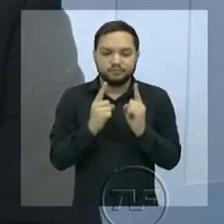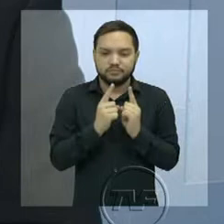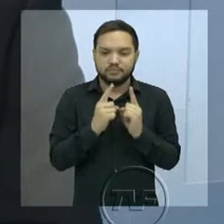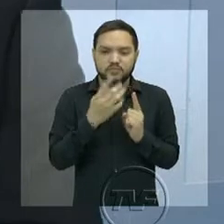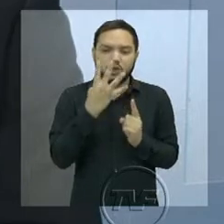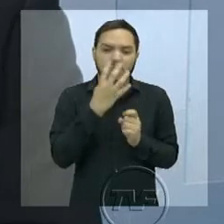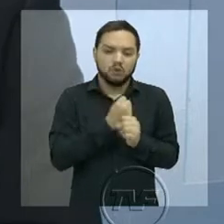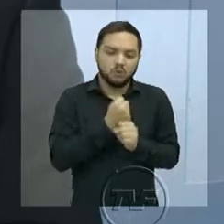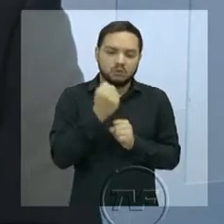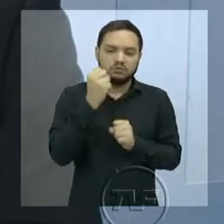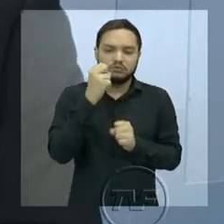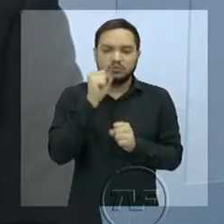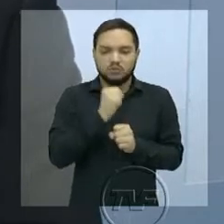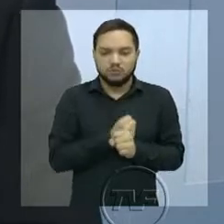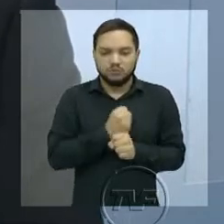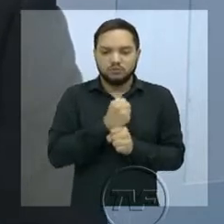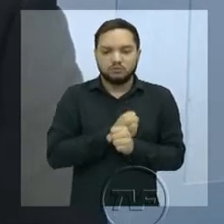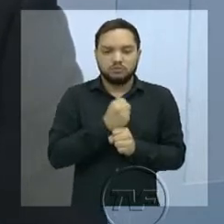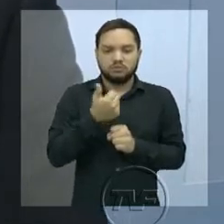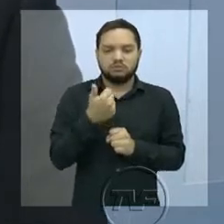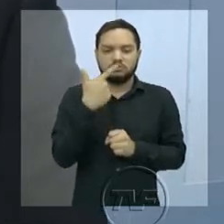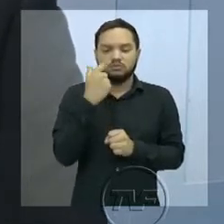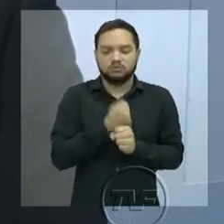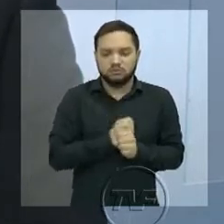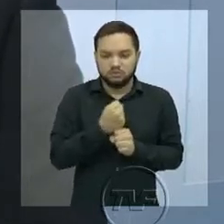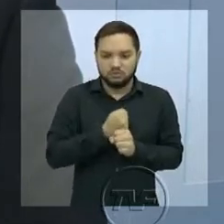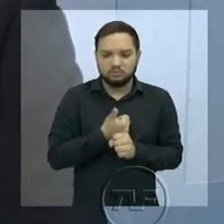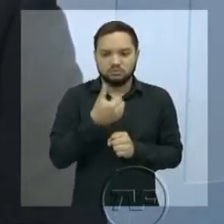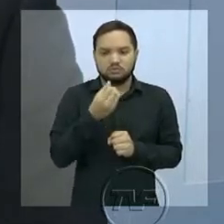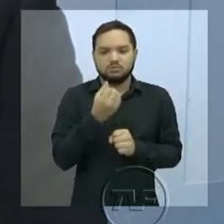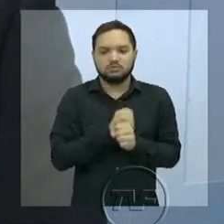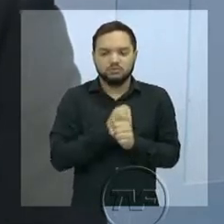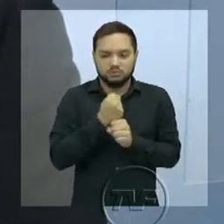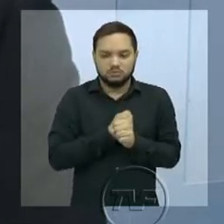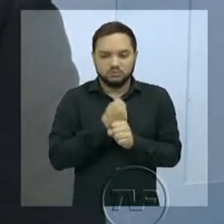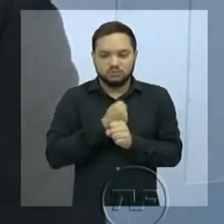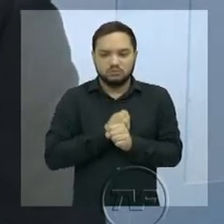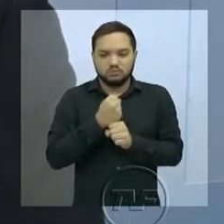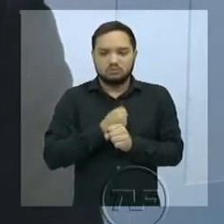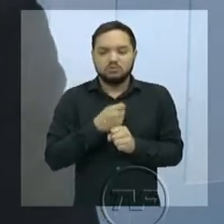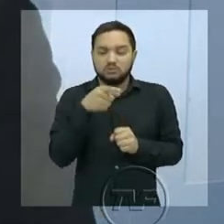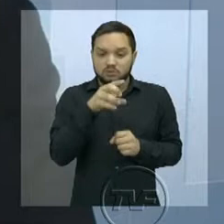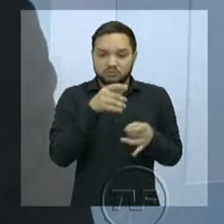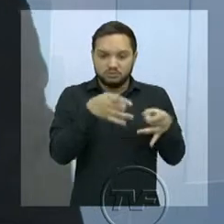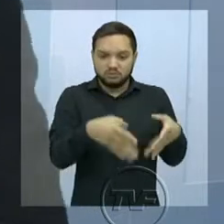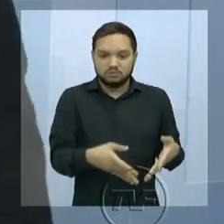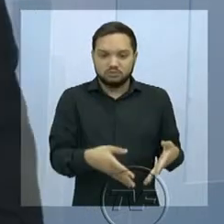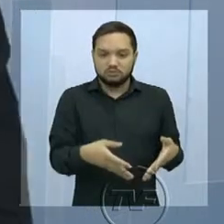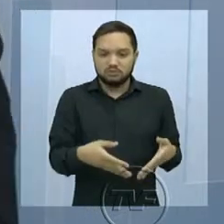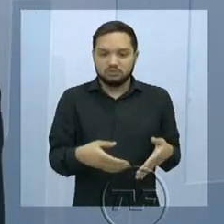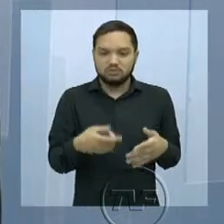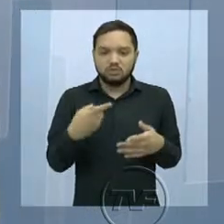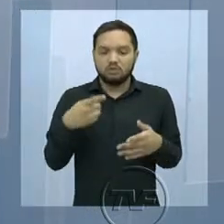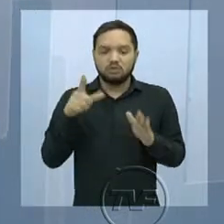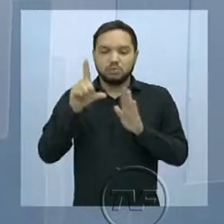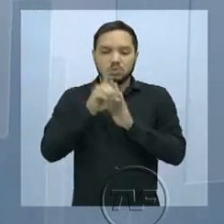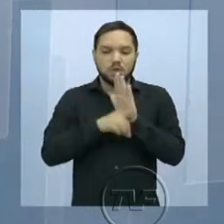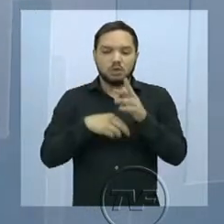passando 4 anos, 8 anos, 12 anos, 16 anos. E quando sai, Paulo, não tem direito nenhum.